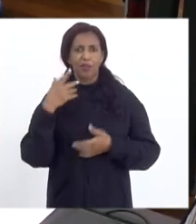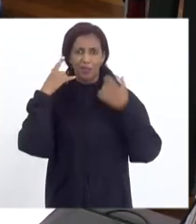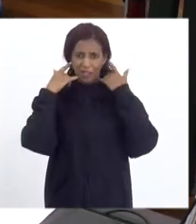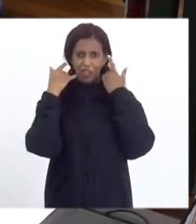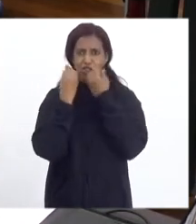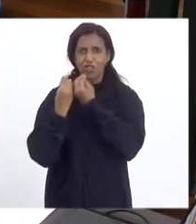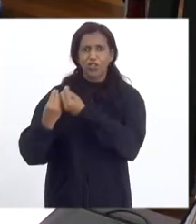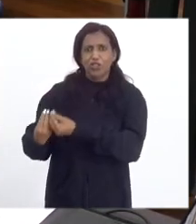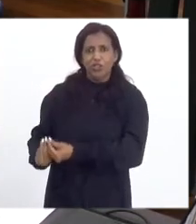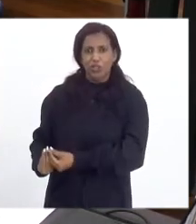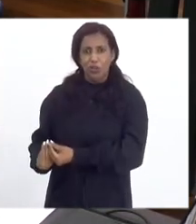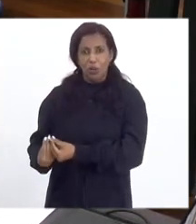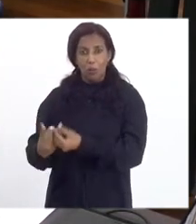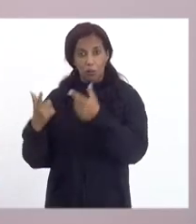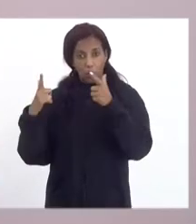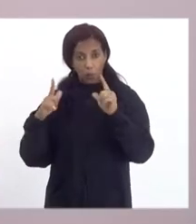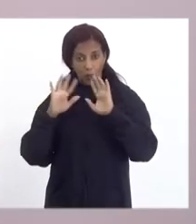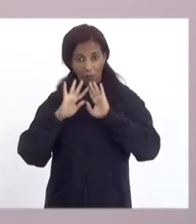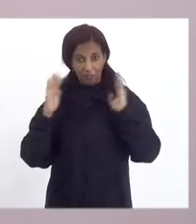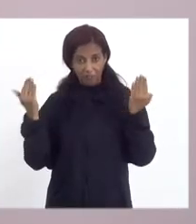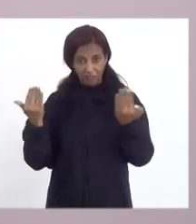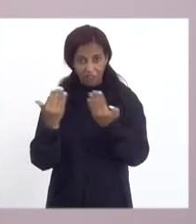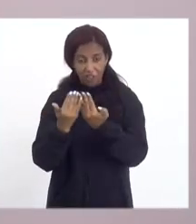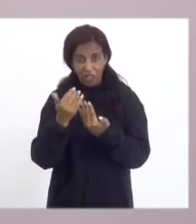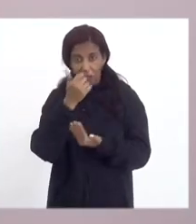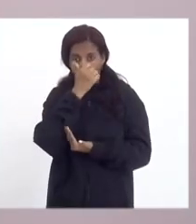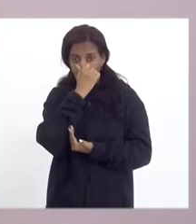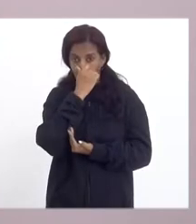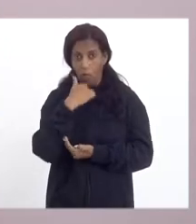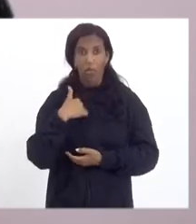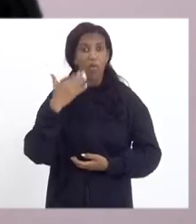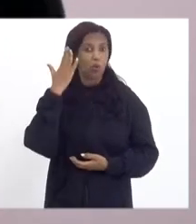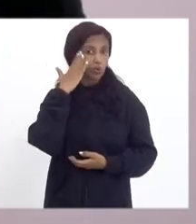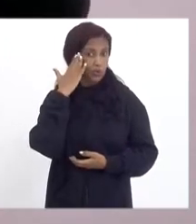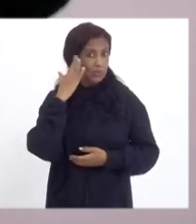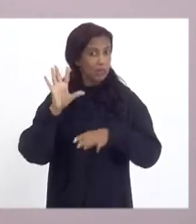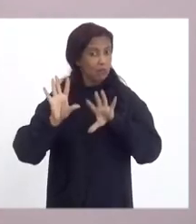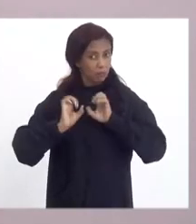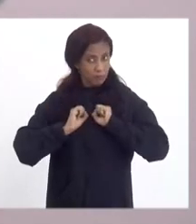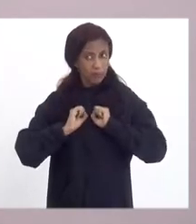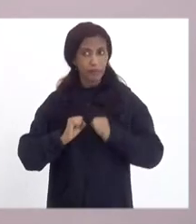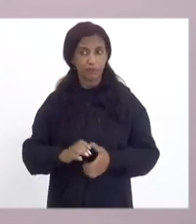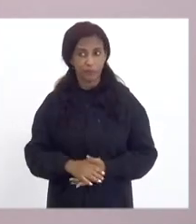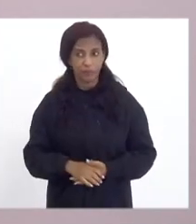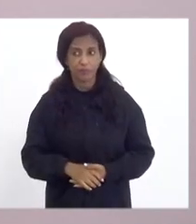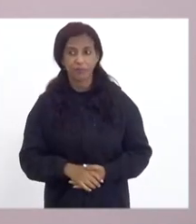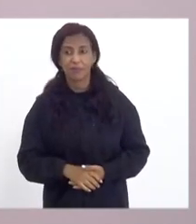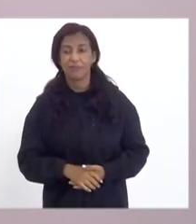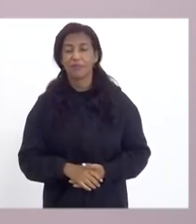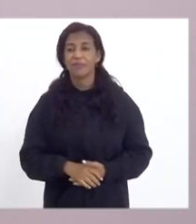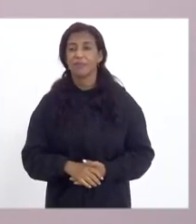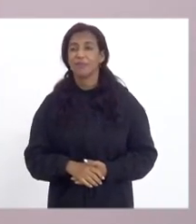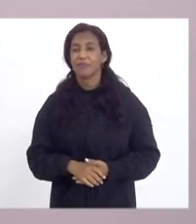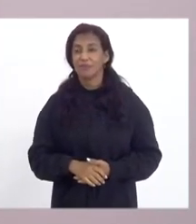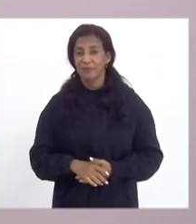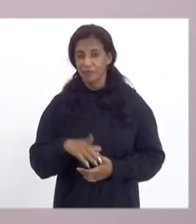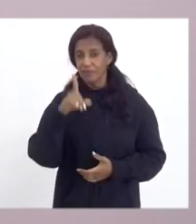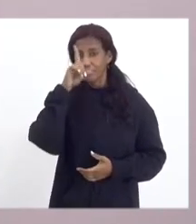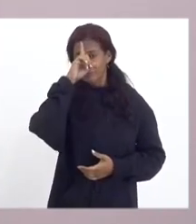máscara, mas num ambiente fechado de jeito nenhum, porque eu sei o que eu passei, né? Eu sei o que eu passei no